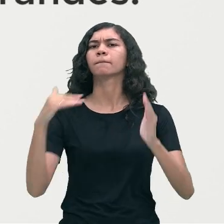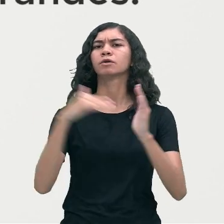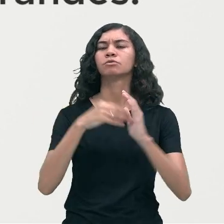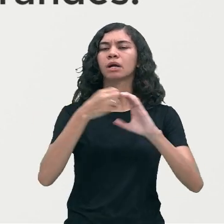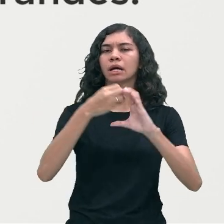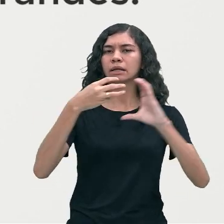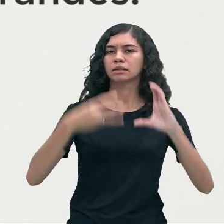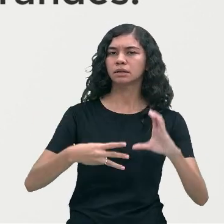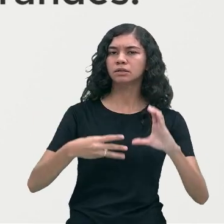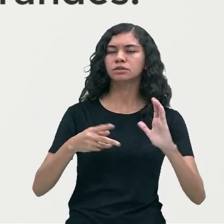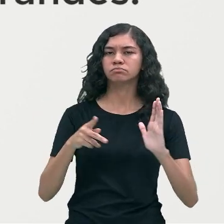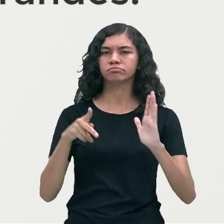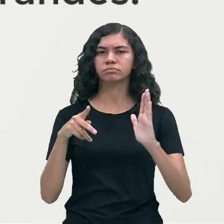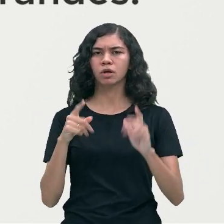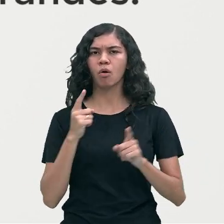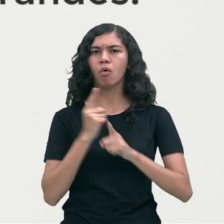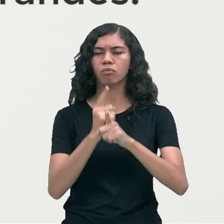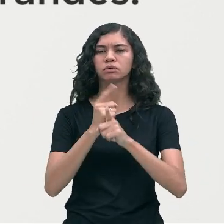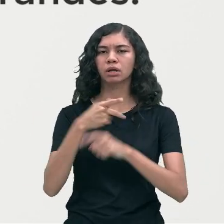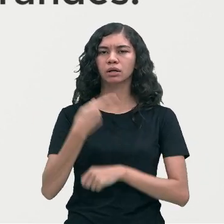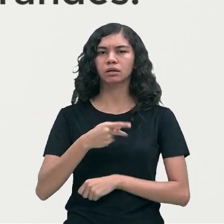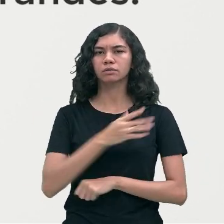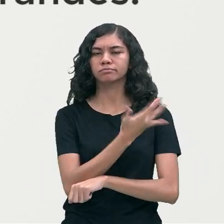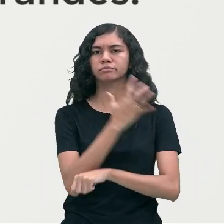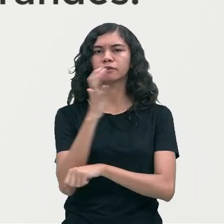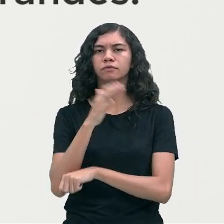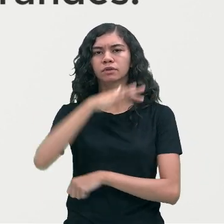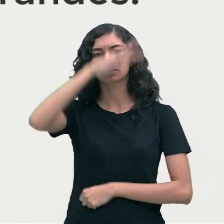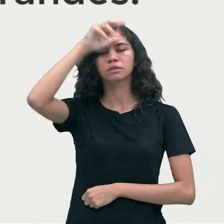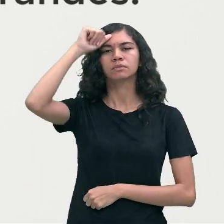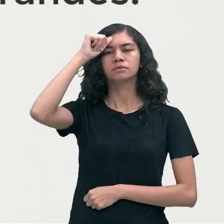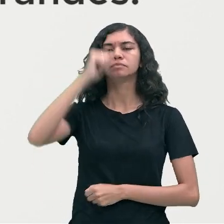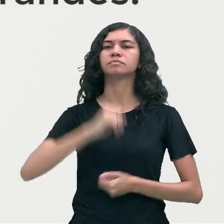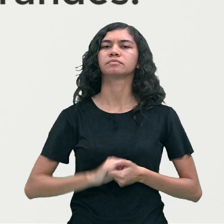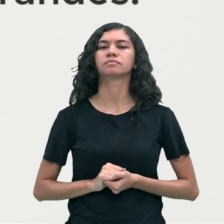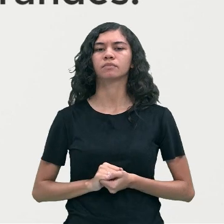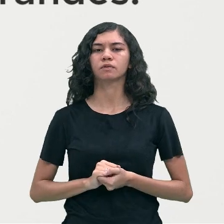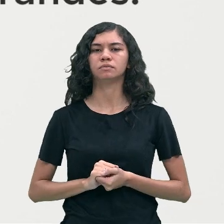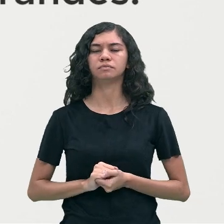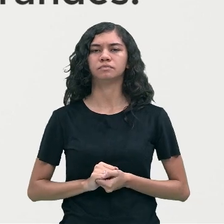que a gente vai encontrar da nossa floresta amazônica é que as nossas árvores também elas são